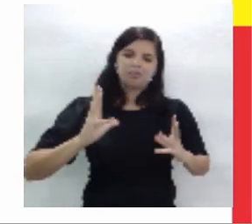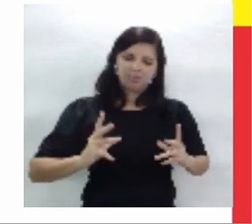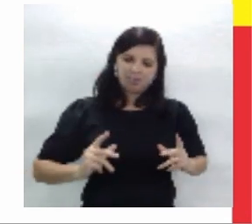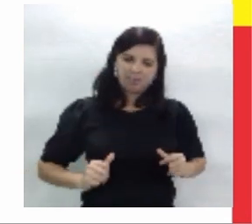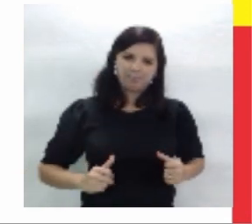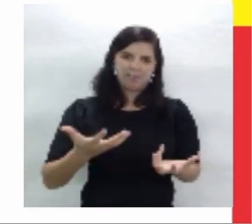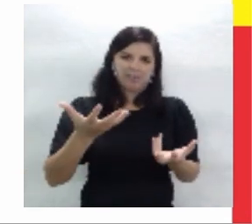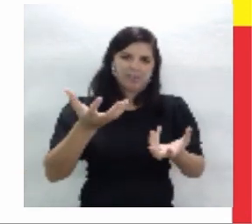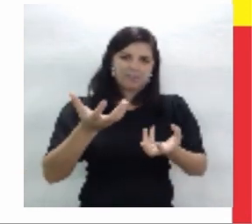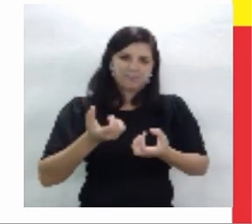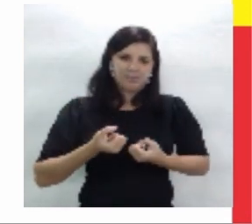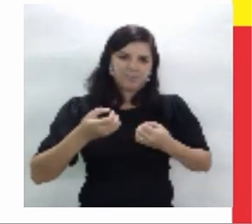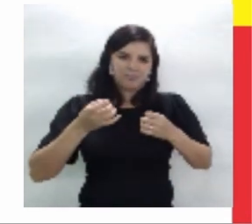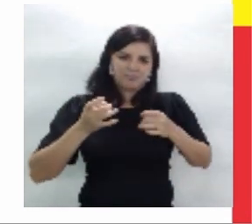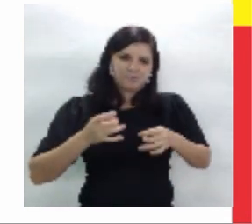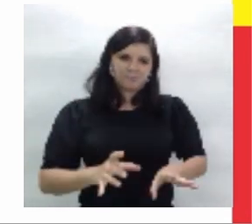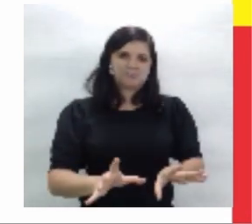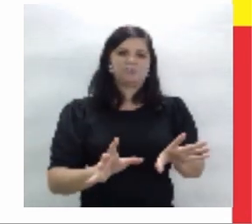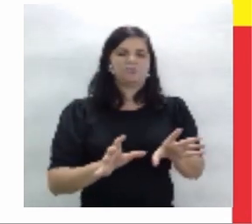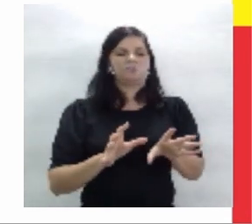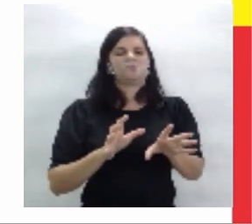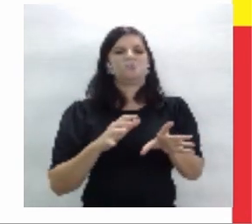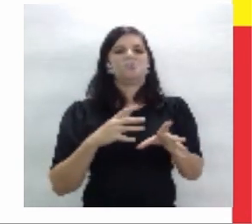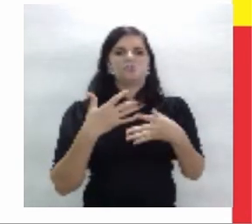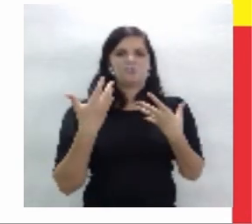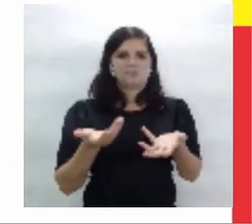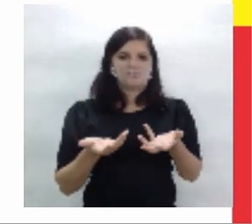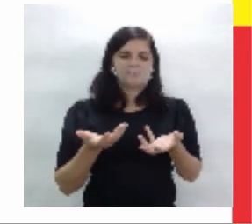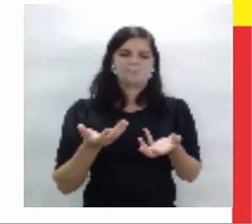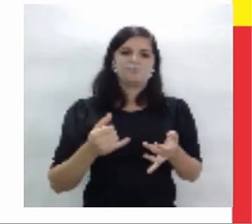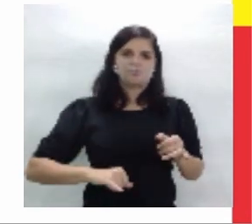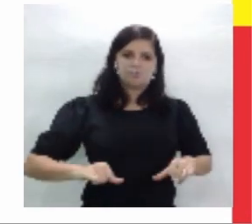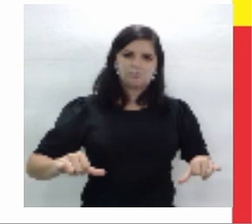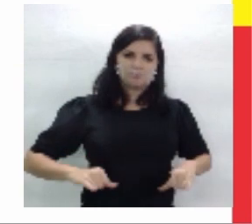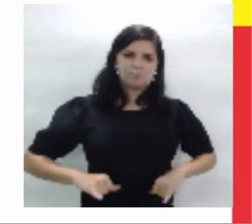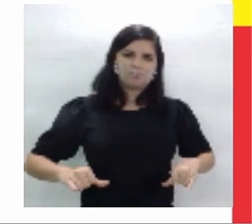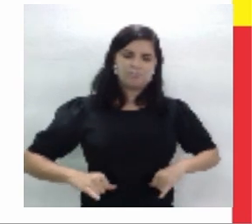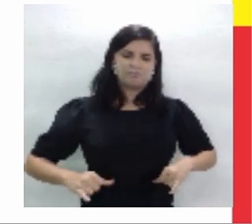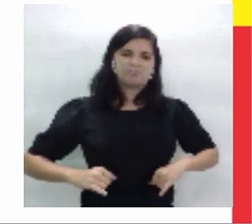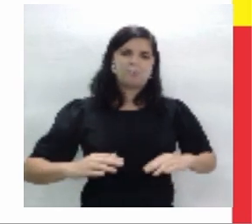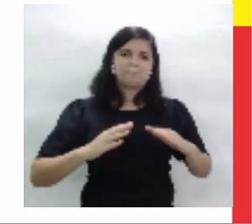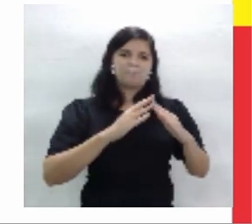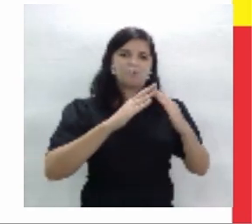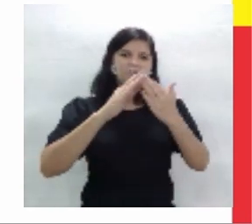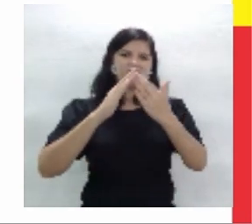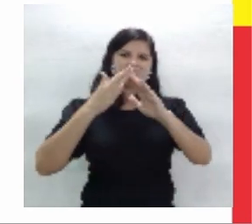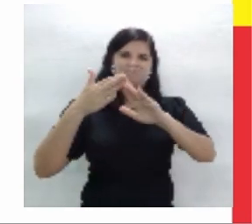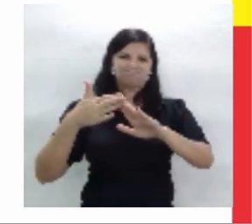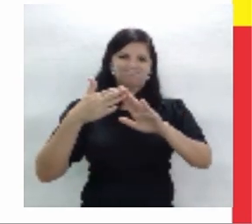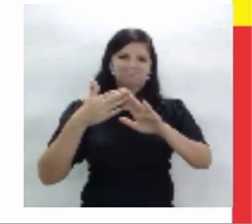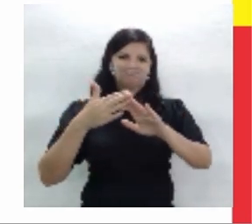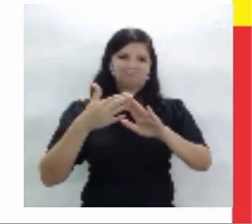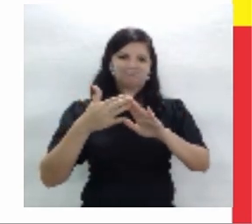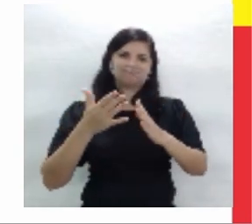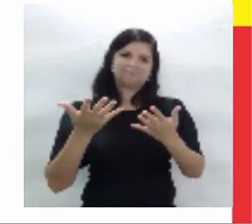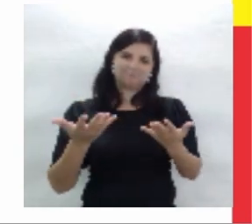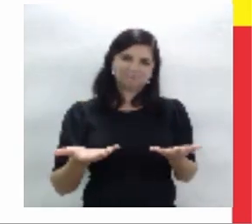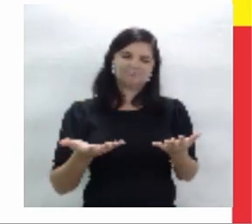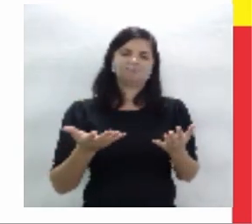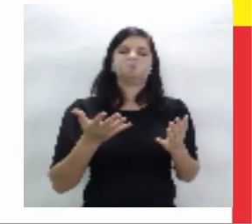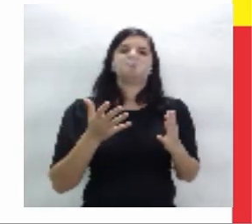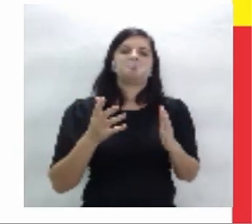pessoas que não conseguem pagar por água limpa, elas acabam indo morar em ambientes como esse que vocês observam, tá?